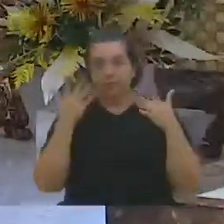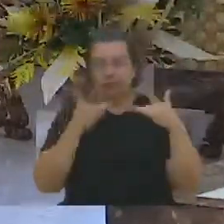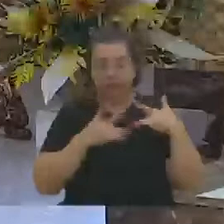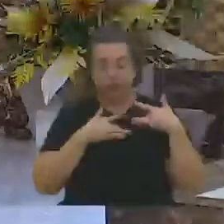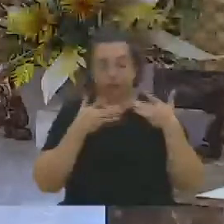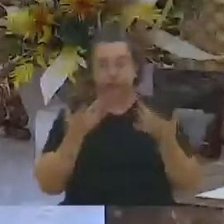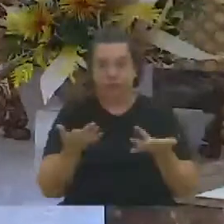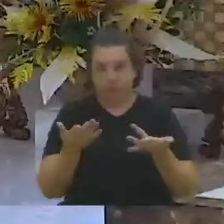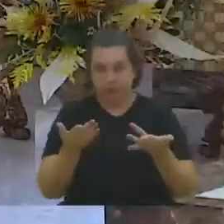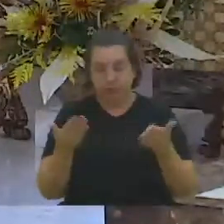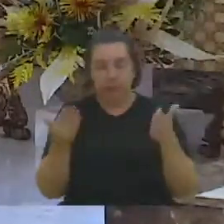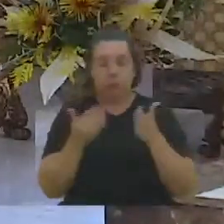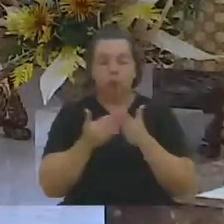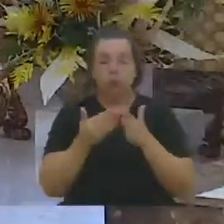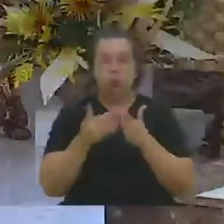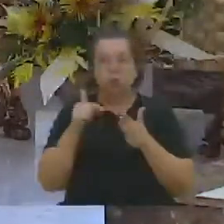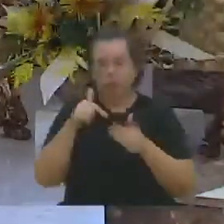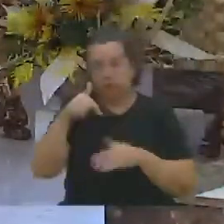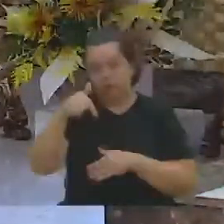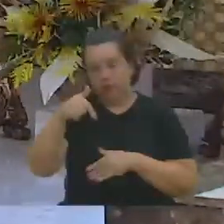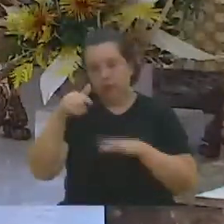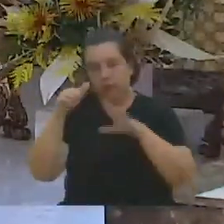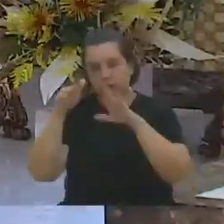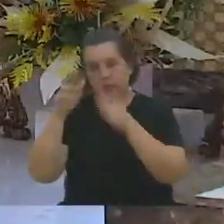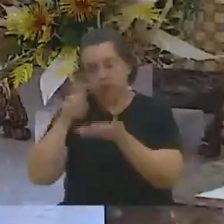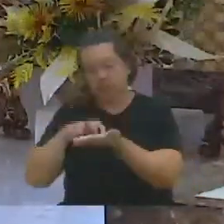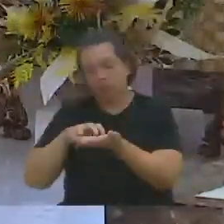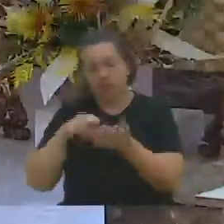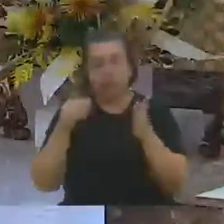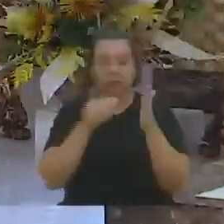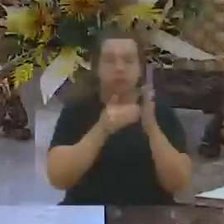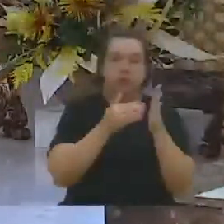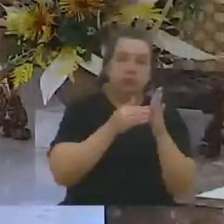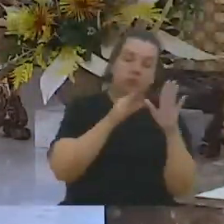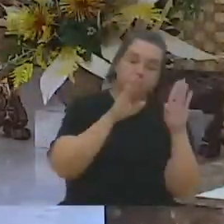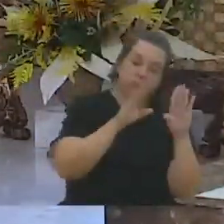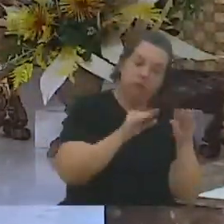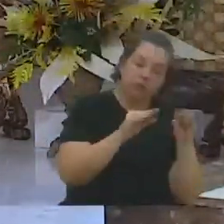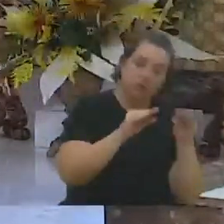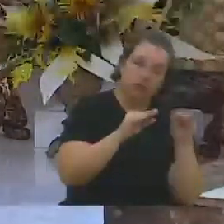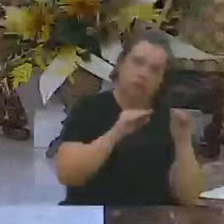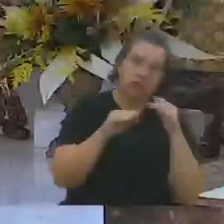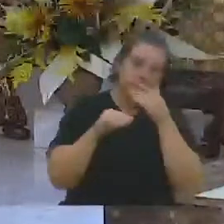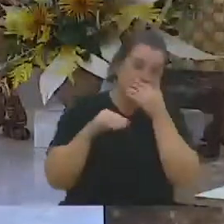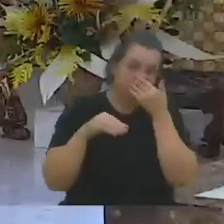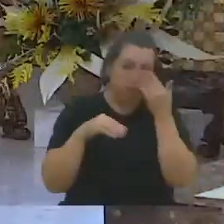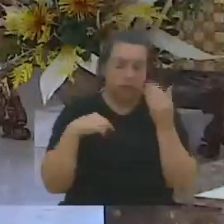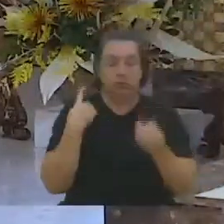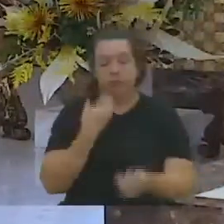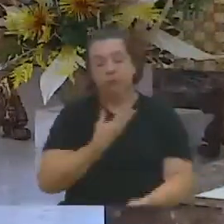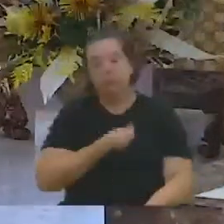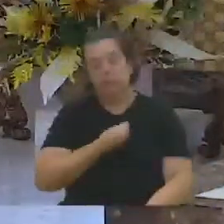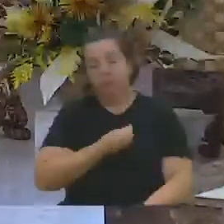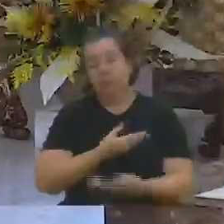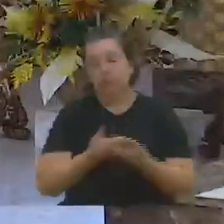até a noite, na missa das 18 horas, com nosso querido Padre